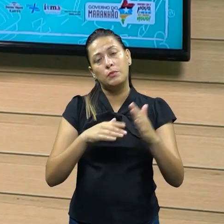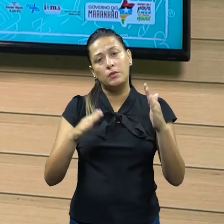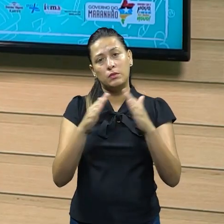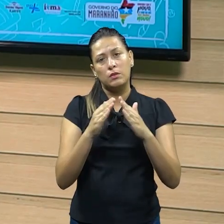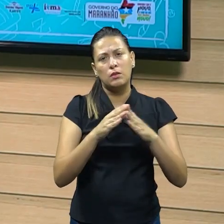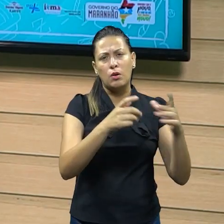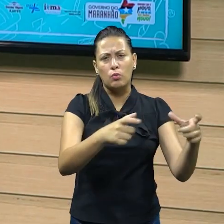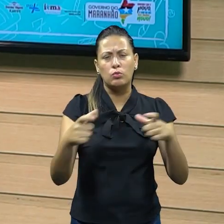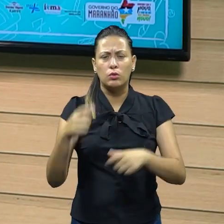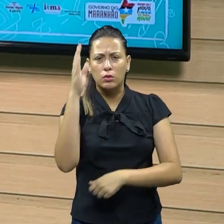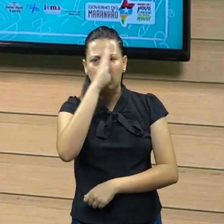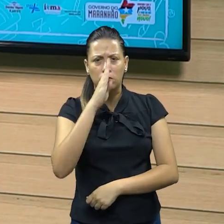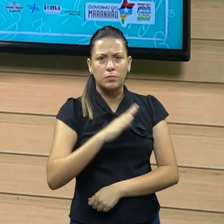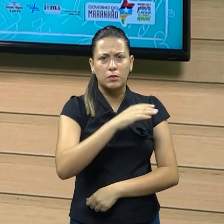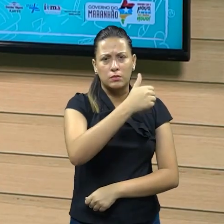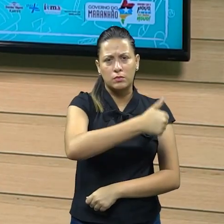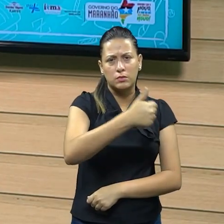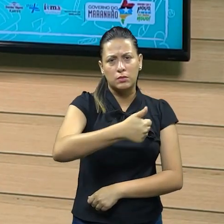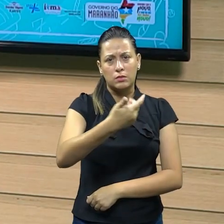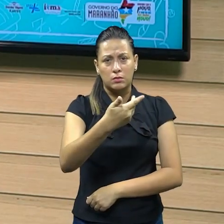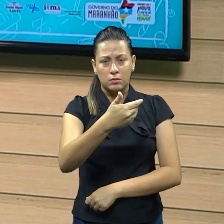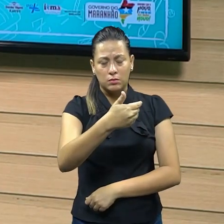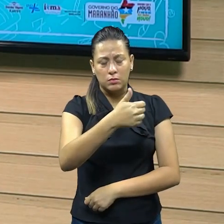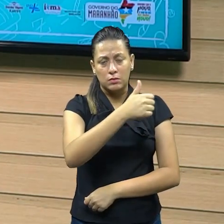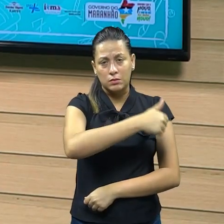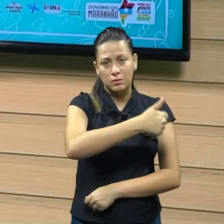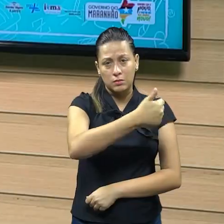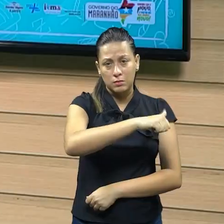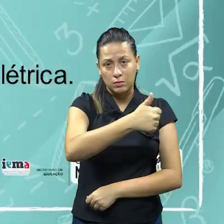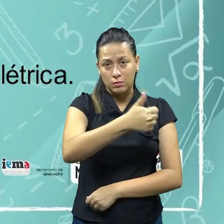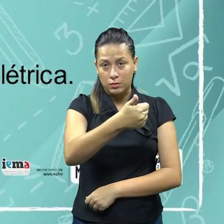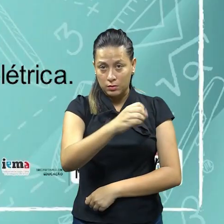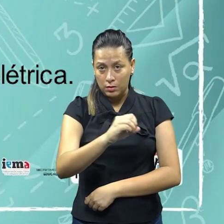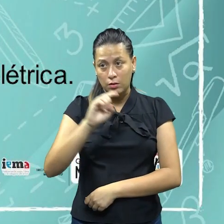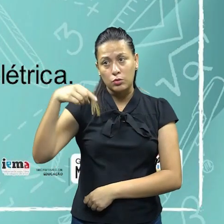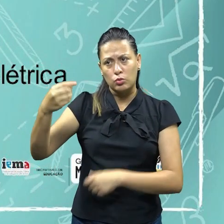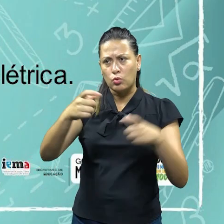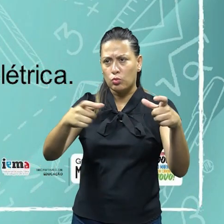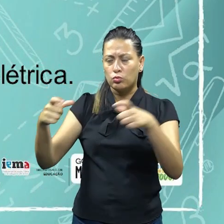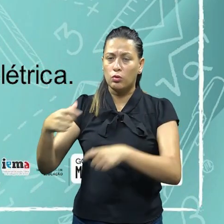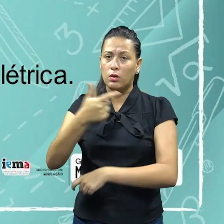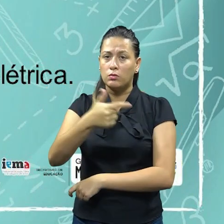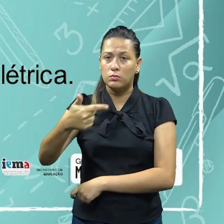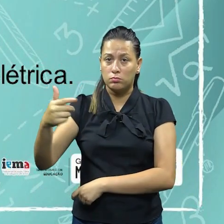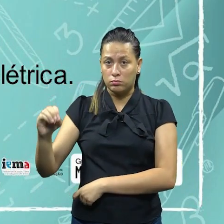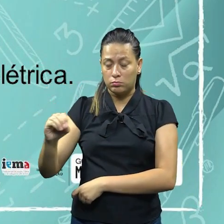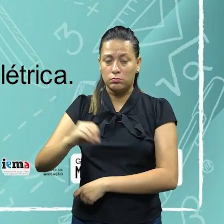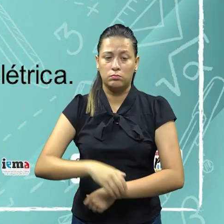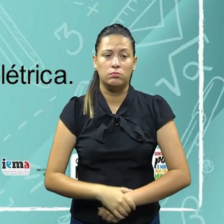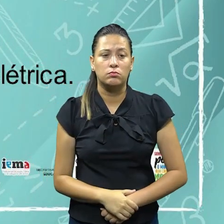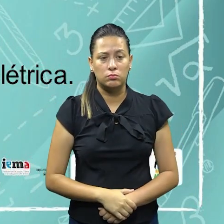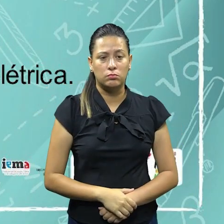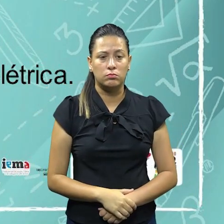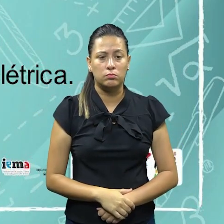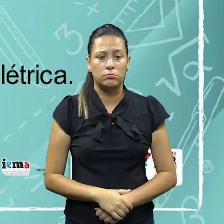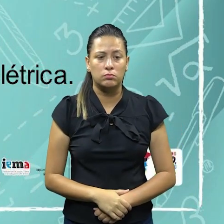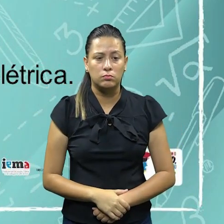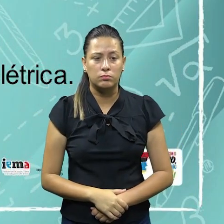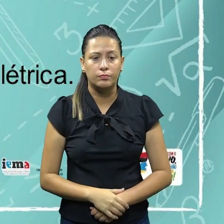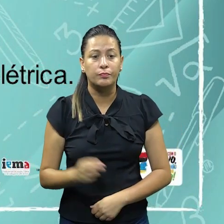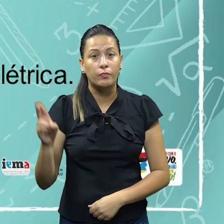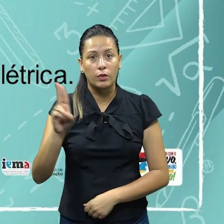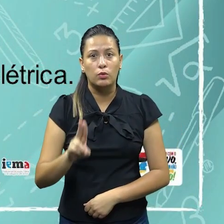Brasil de 110 e outros locais de 220. E finalmente o consumo